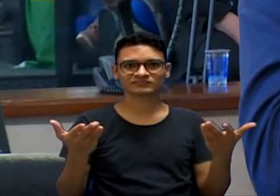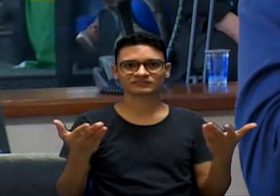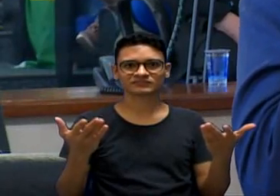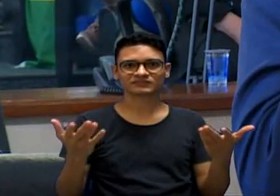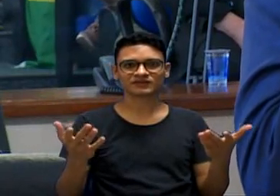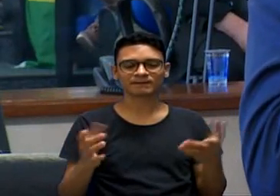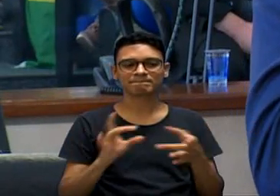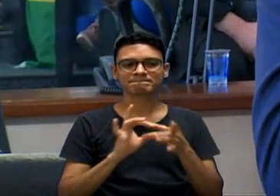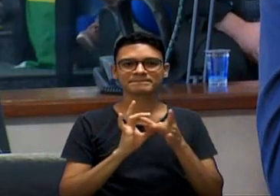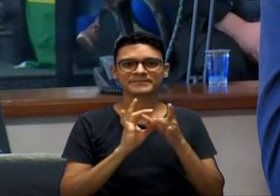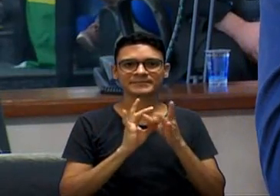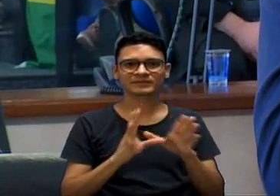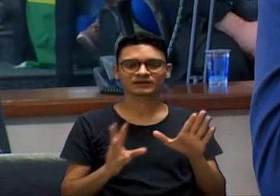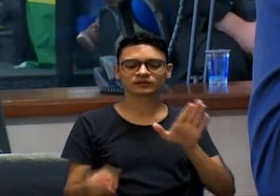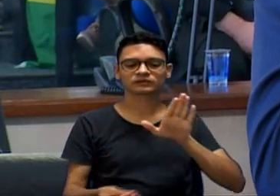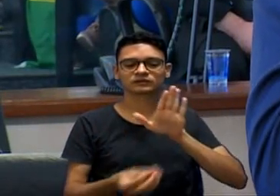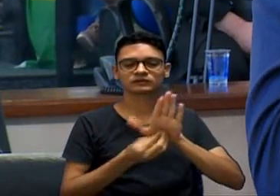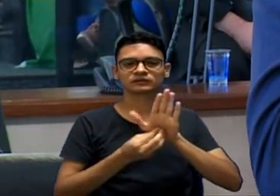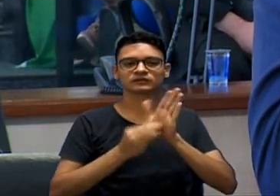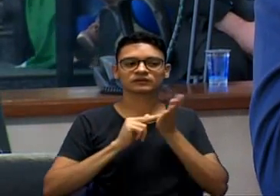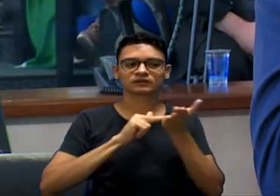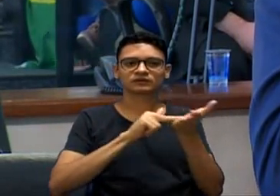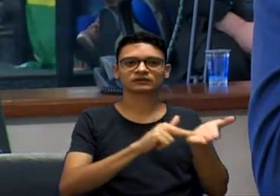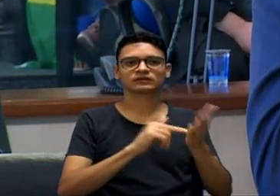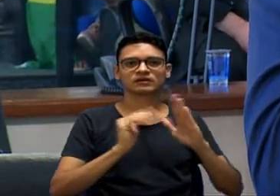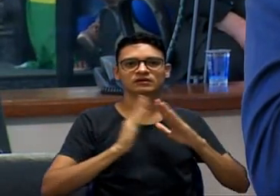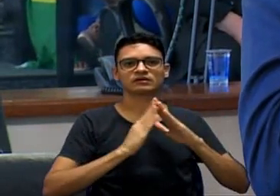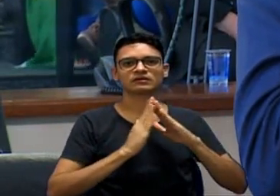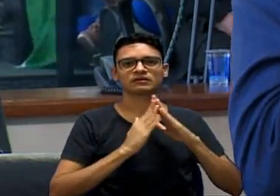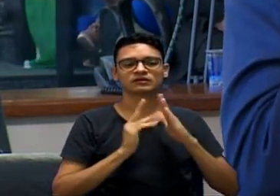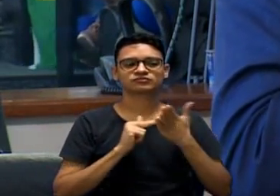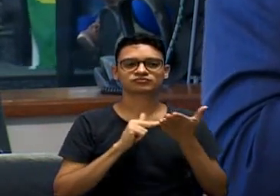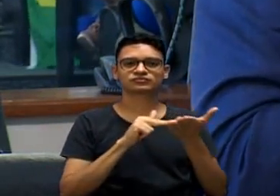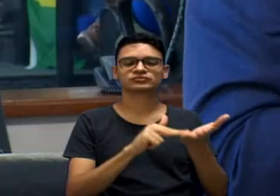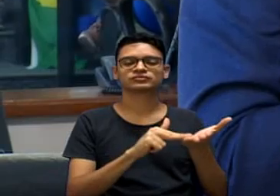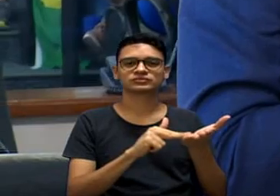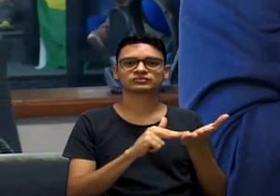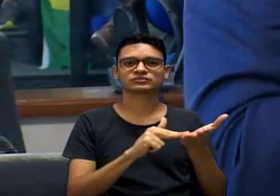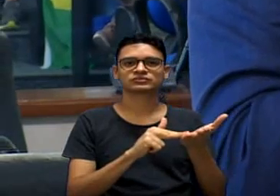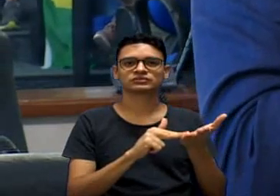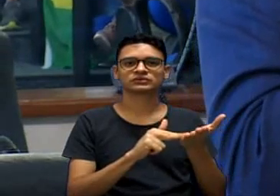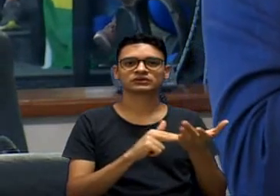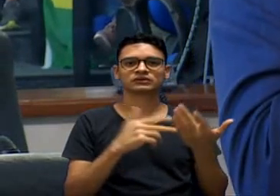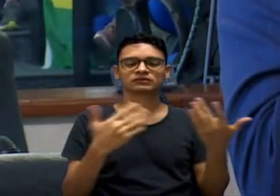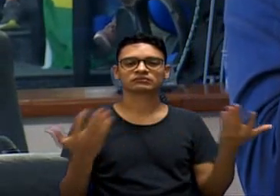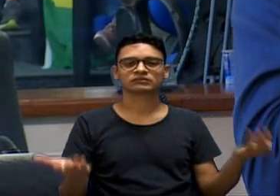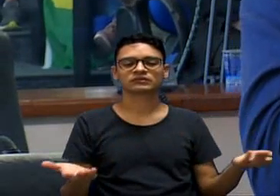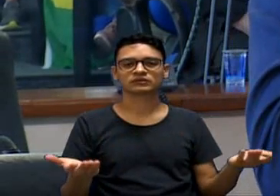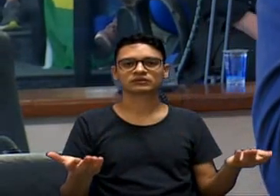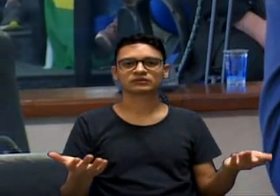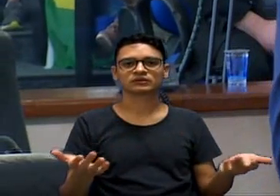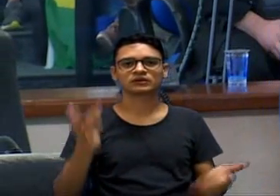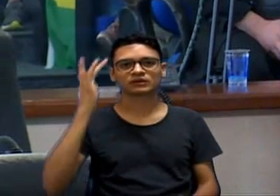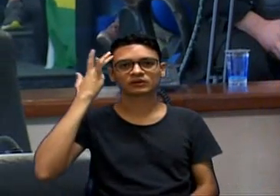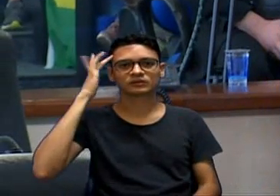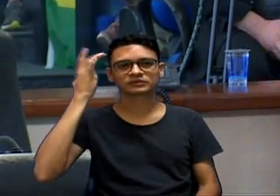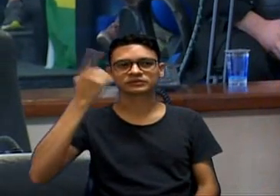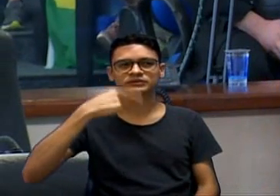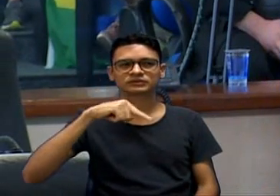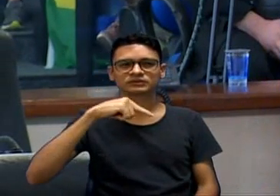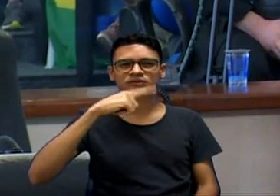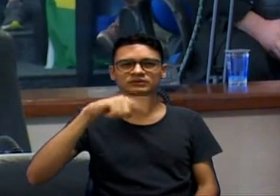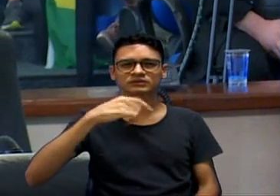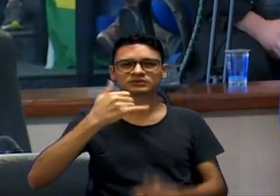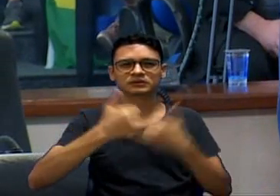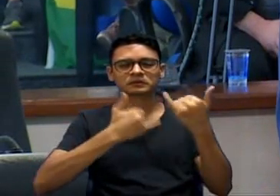de receber uma intimação aqui da nossa casa de leis. Então, eu acho que nós não podemos ficar brincando com o CPI